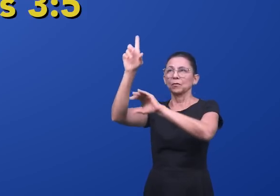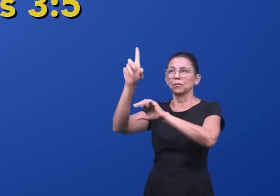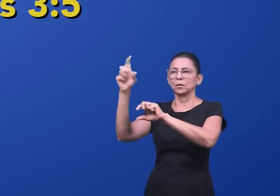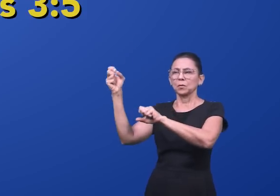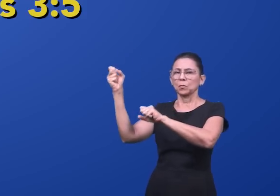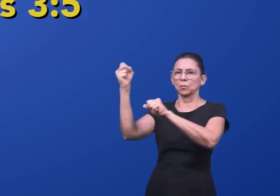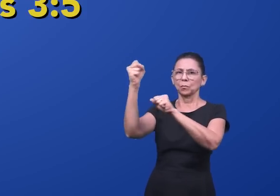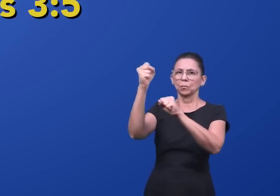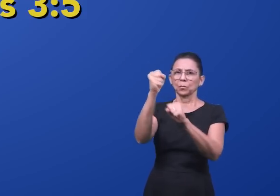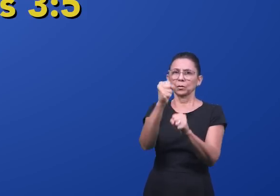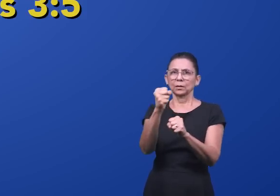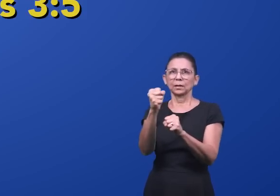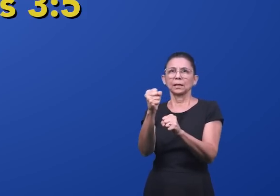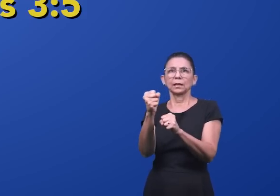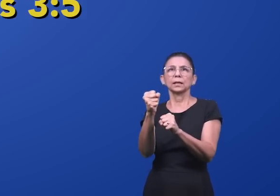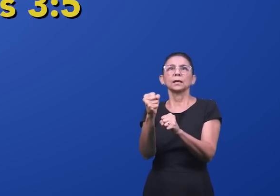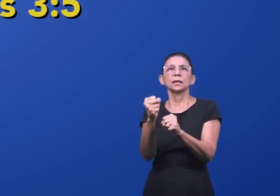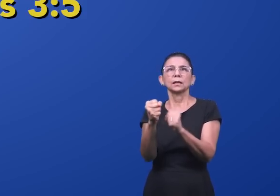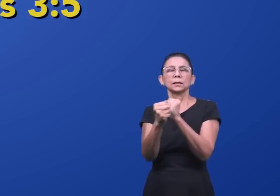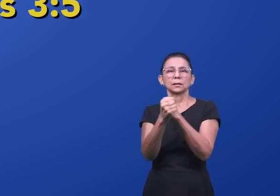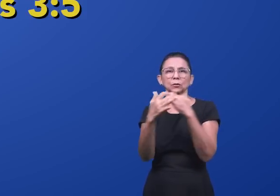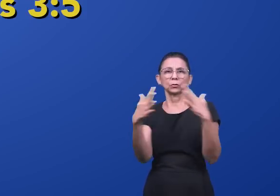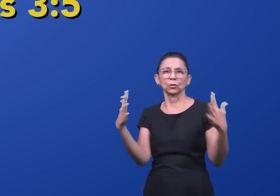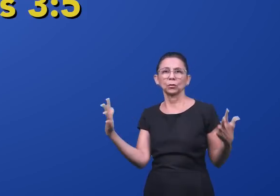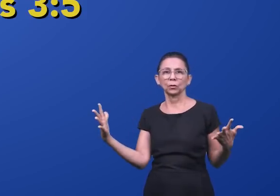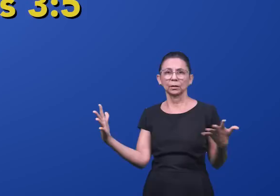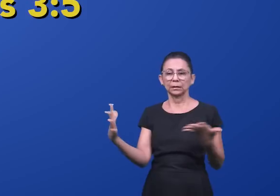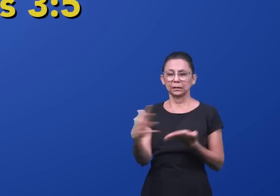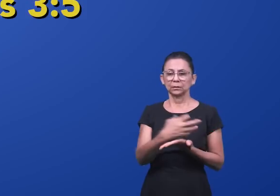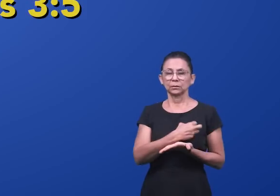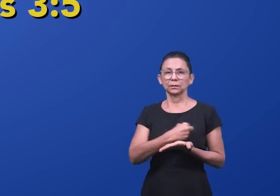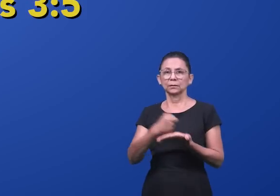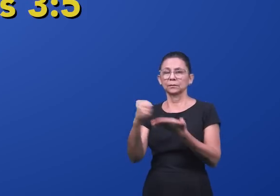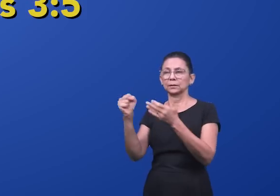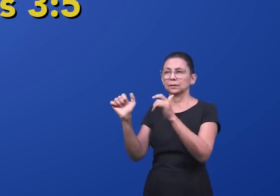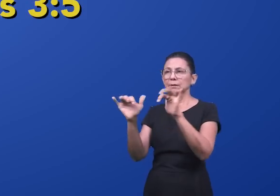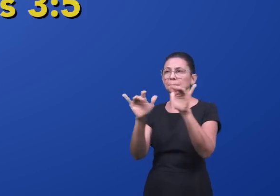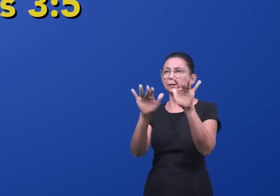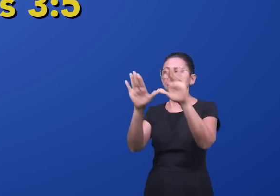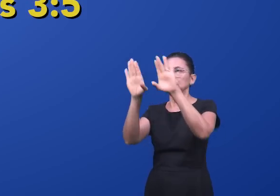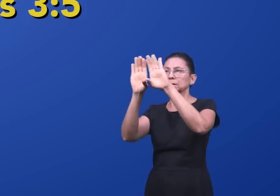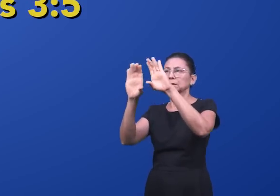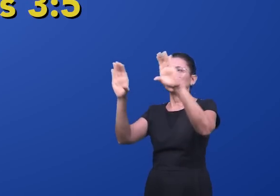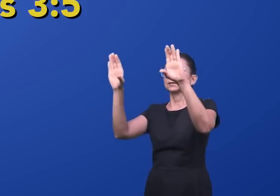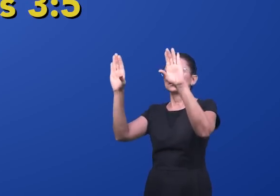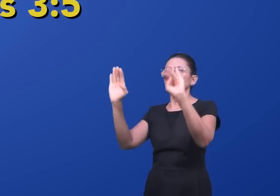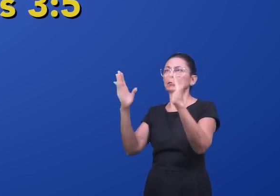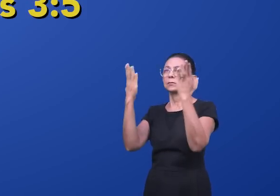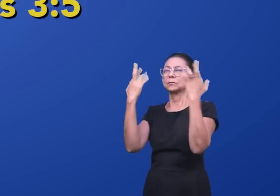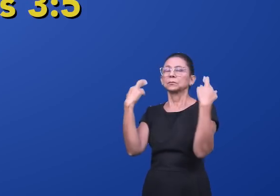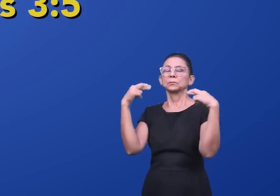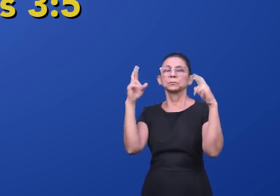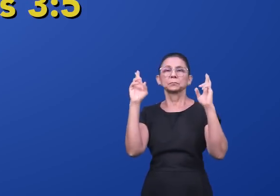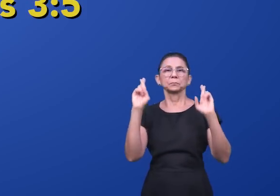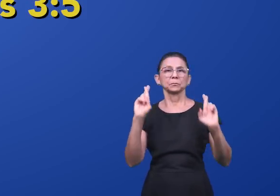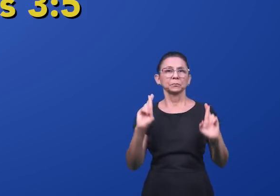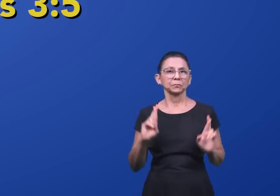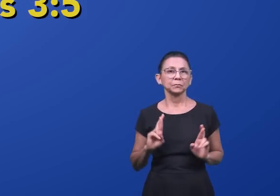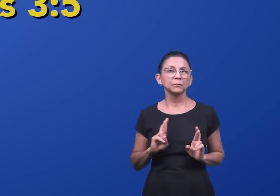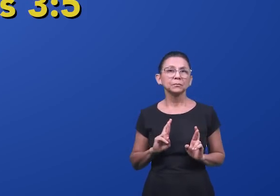glória arrebatar a sua igreja fiel e nos levará consigo para a eternidade, para as bodas do